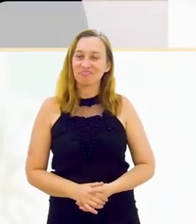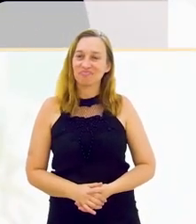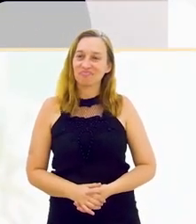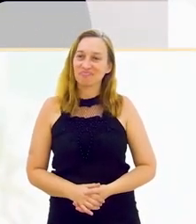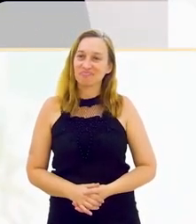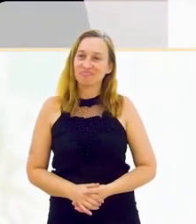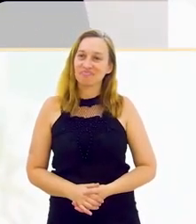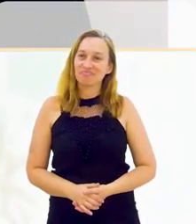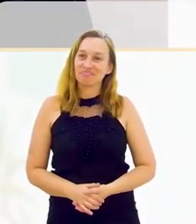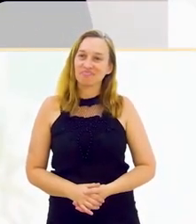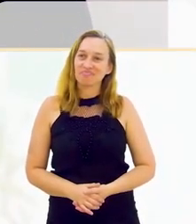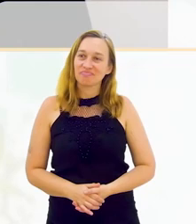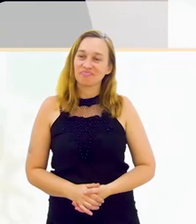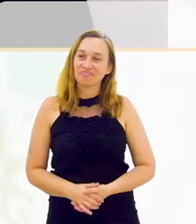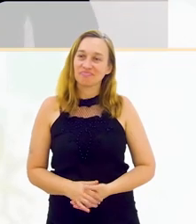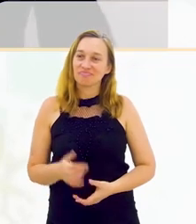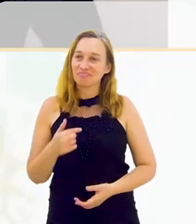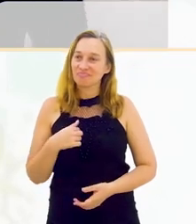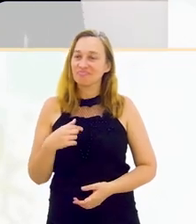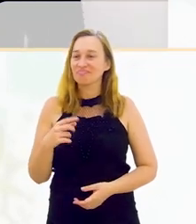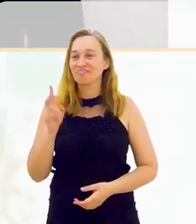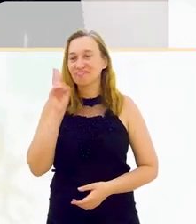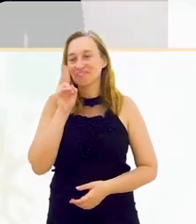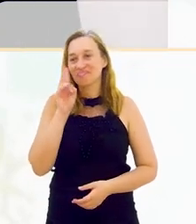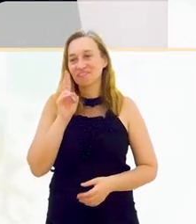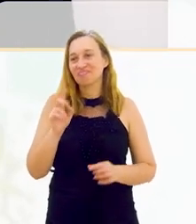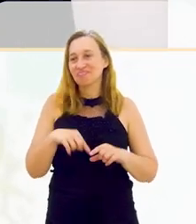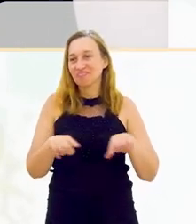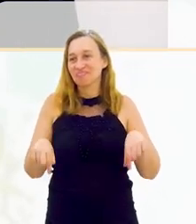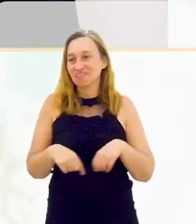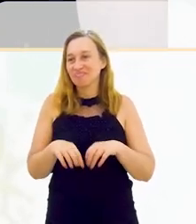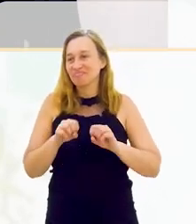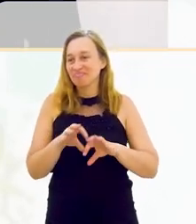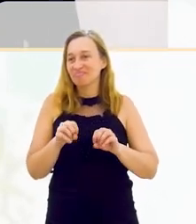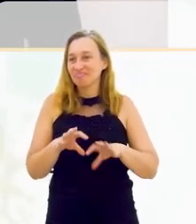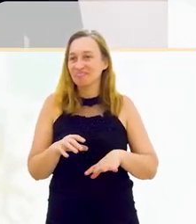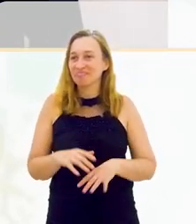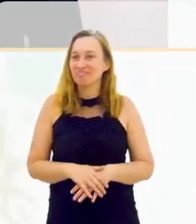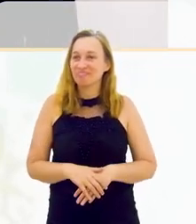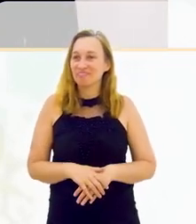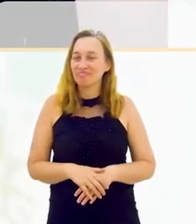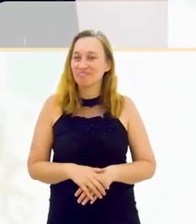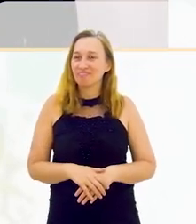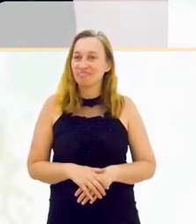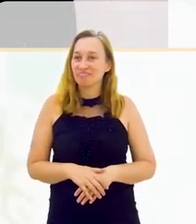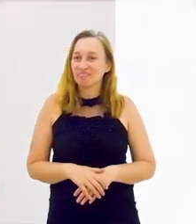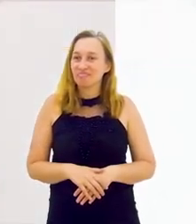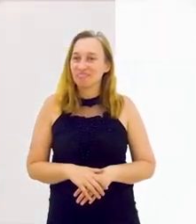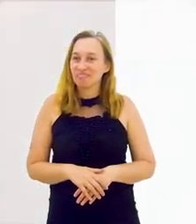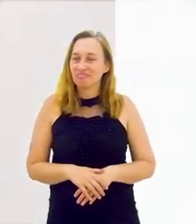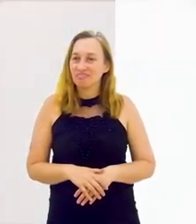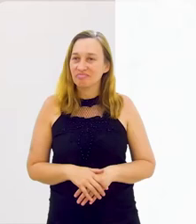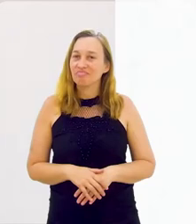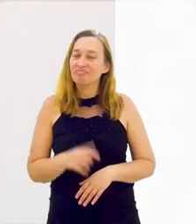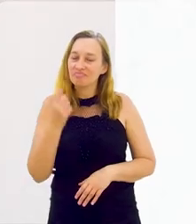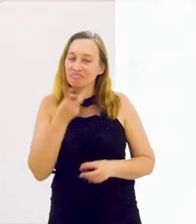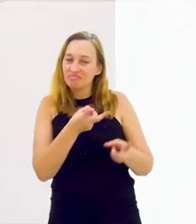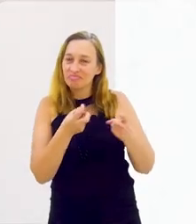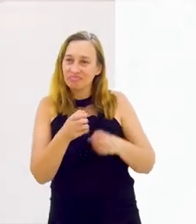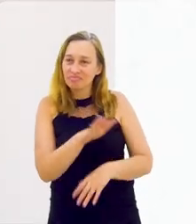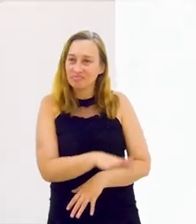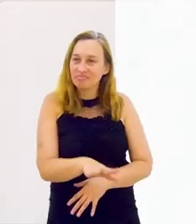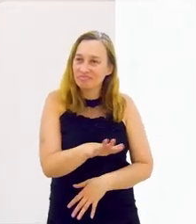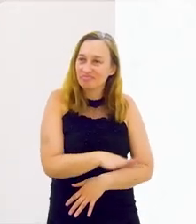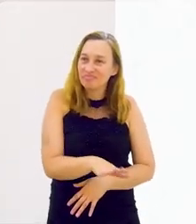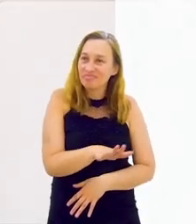Em vários momentos eu me arrepiei em sala de aula, assim, quando você propõe alguma coisa, você percebe